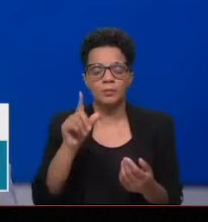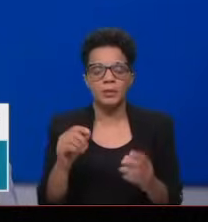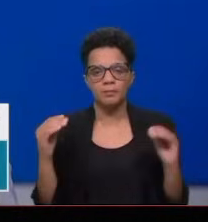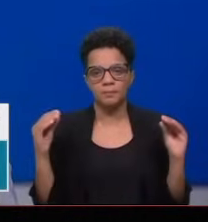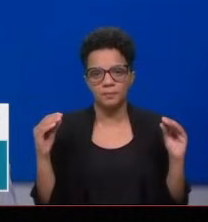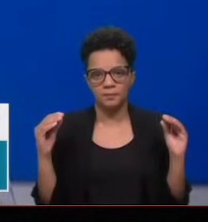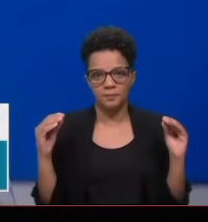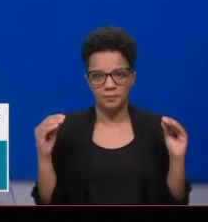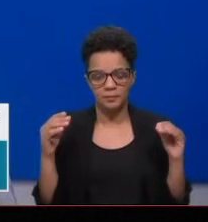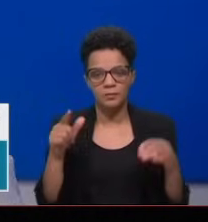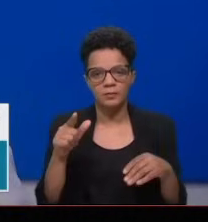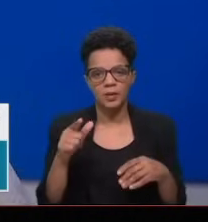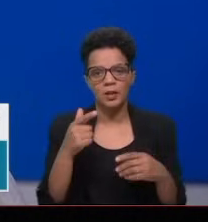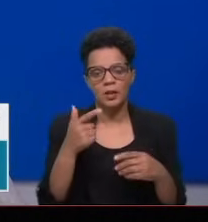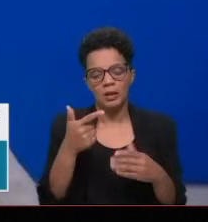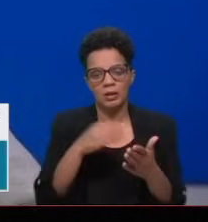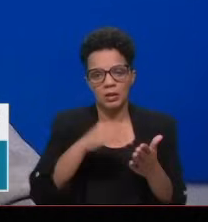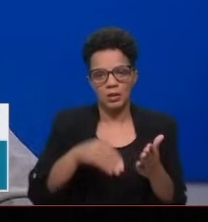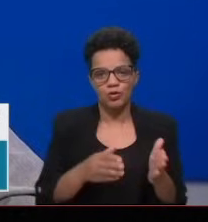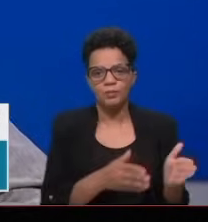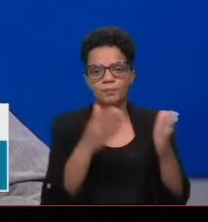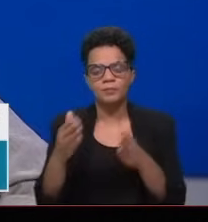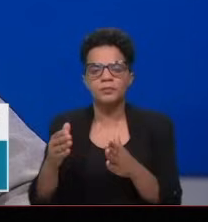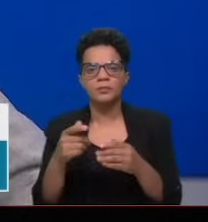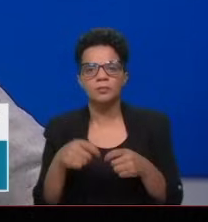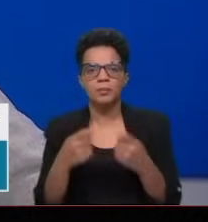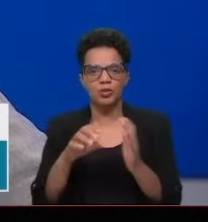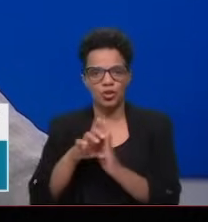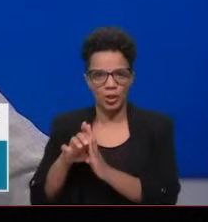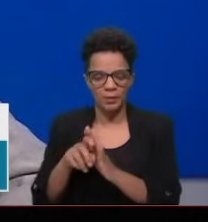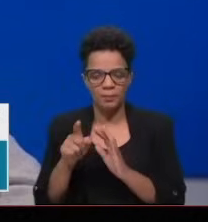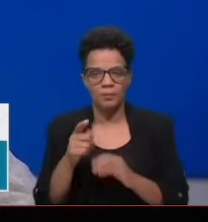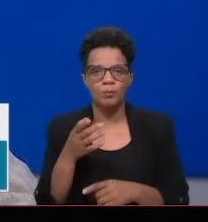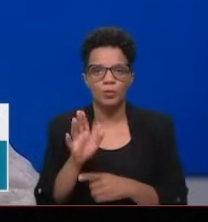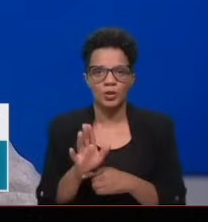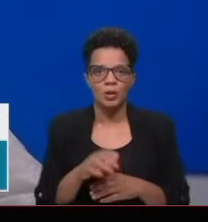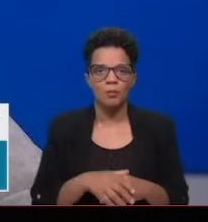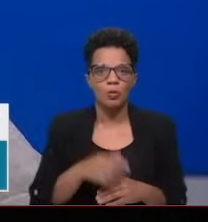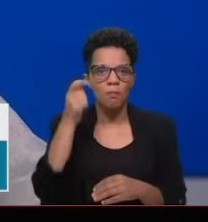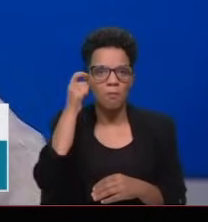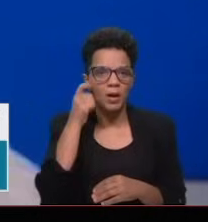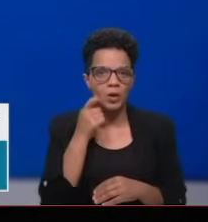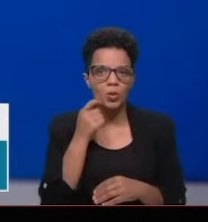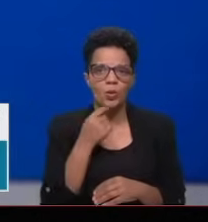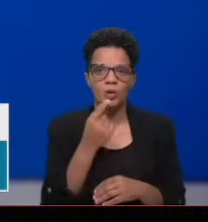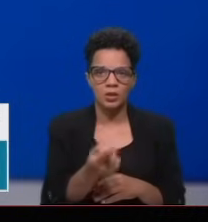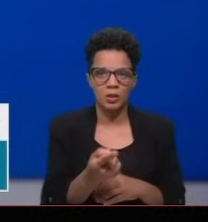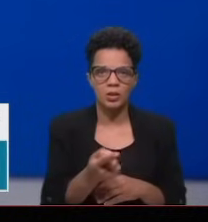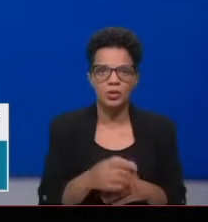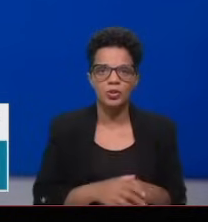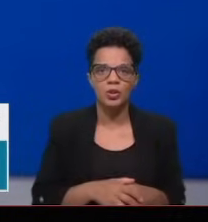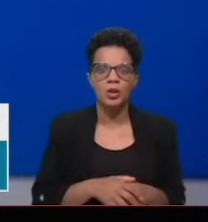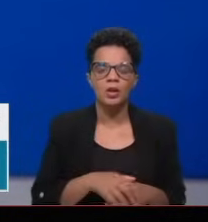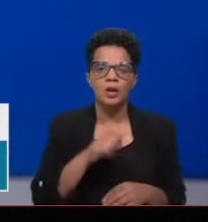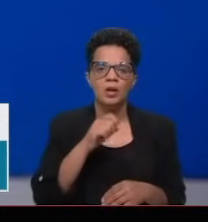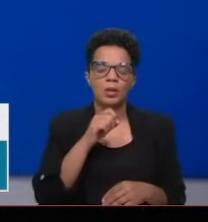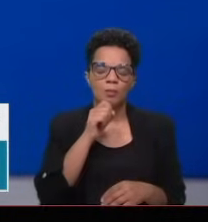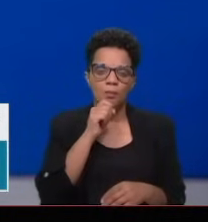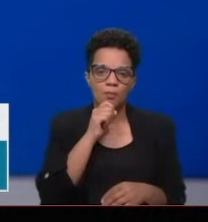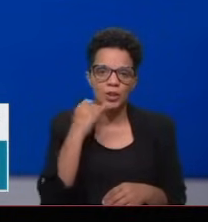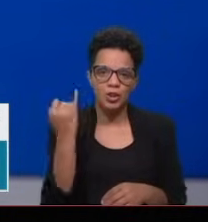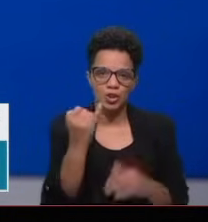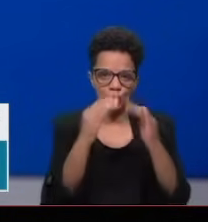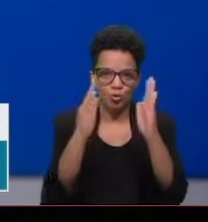passar com dúvidas entar no quando por exemplo macron diz que a Europa é mortal que as instituições podem